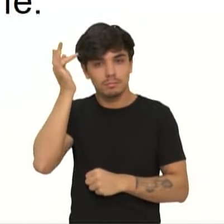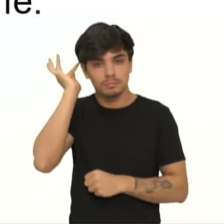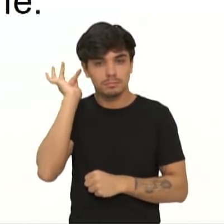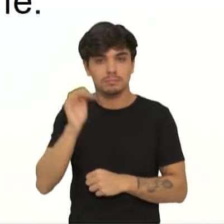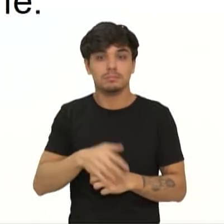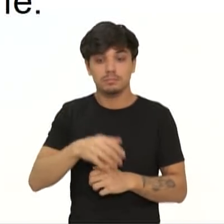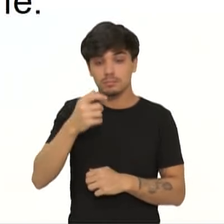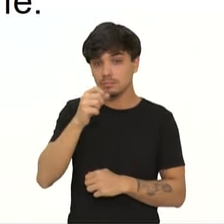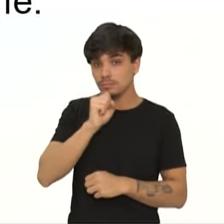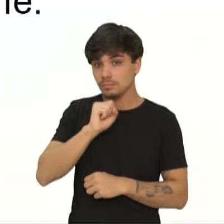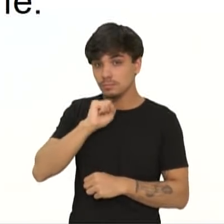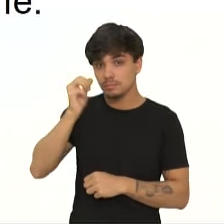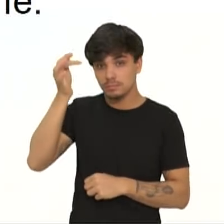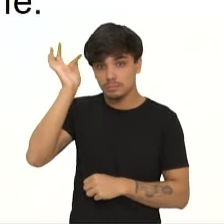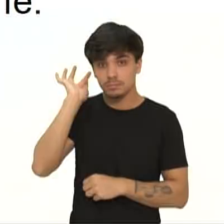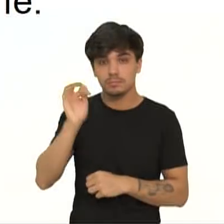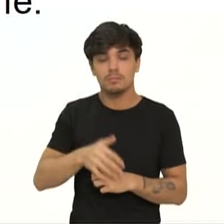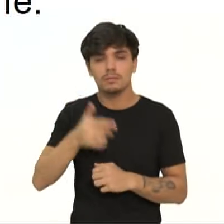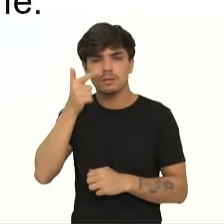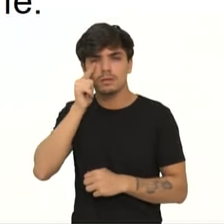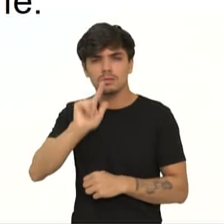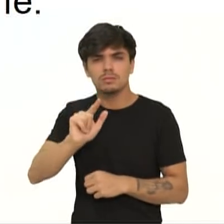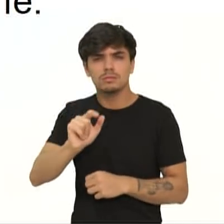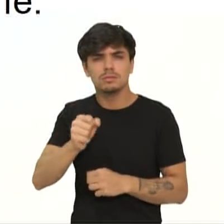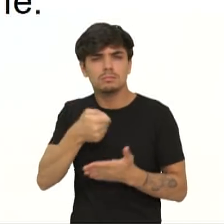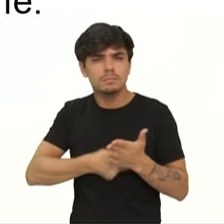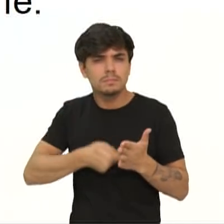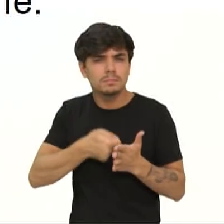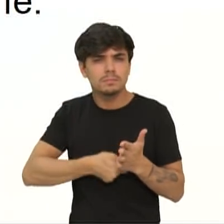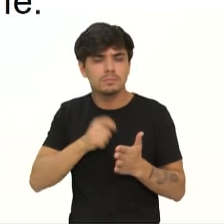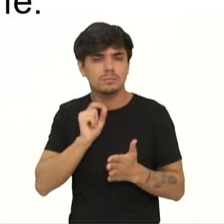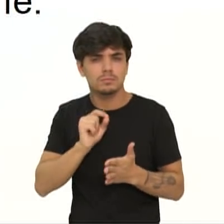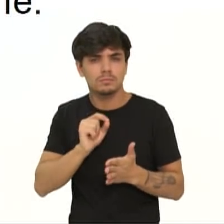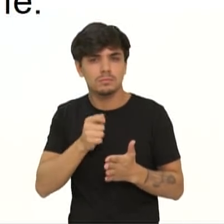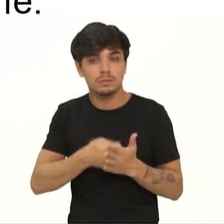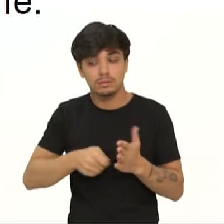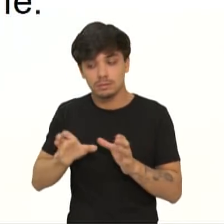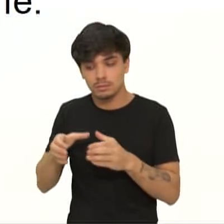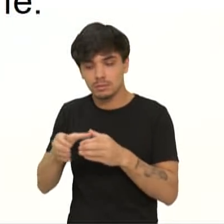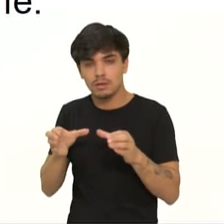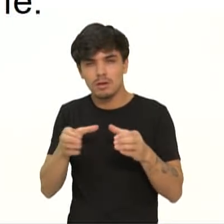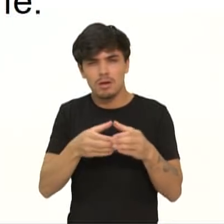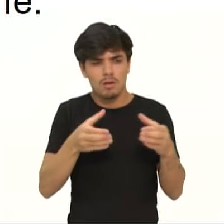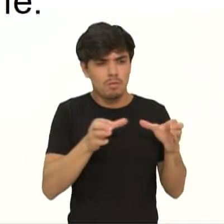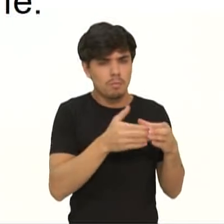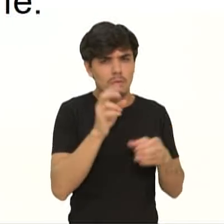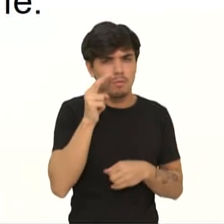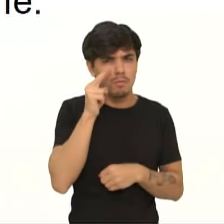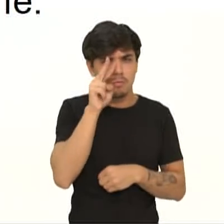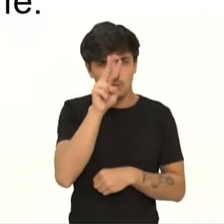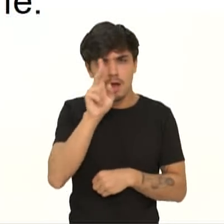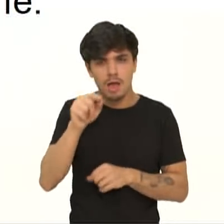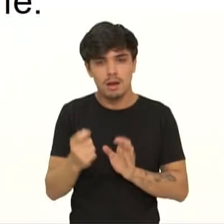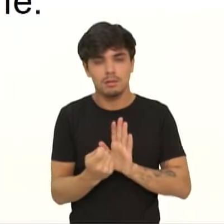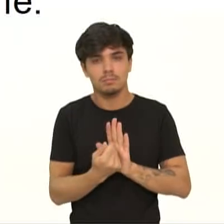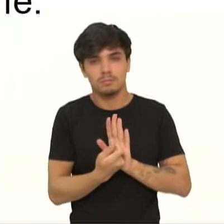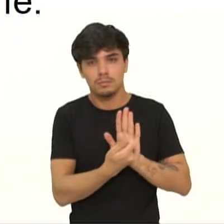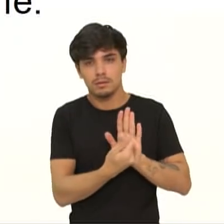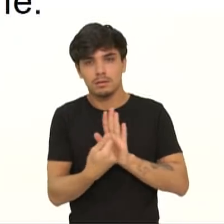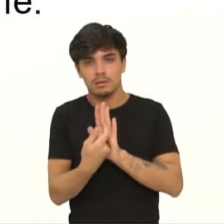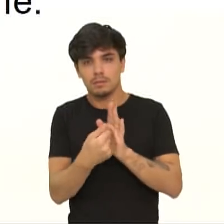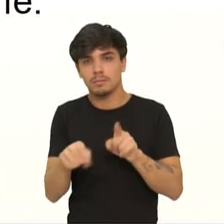feudais. Para vencer essa resistência, a resistência dos grupos mais fortes, que eram a nobreza e